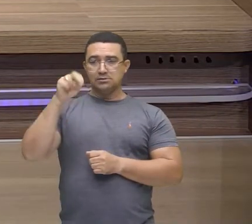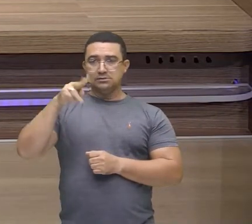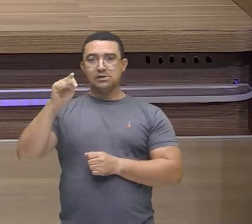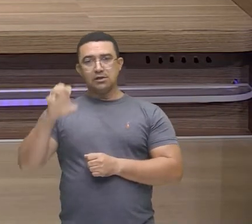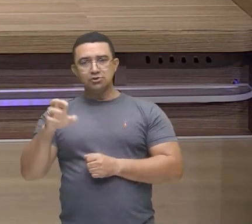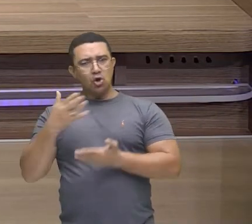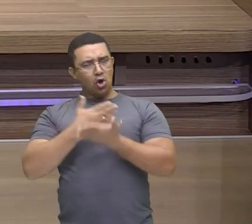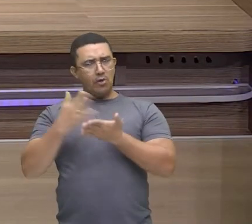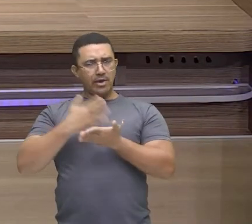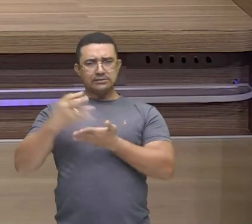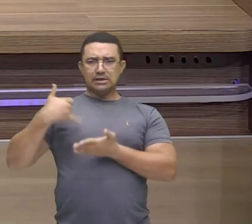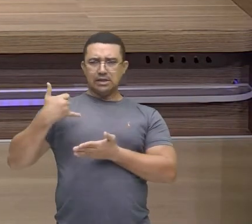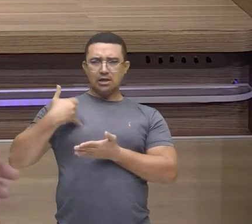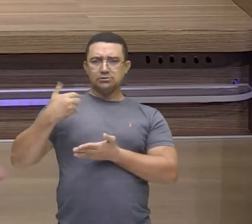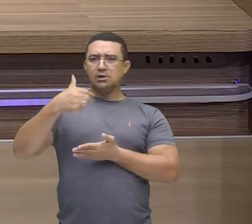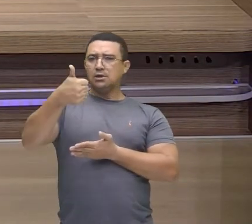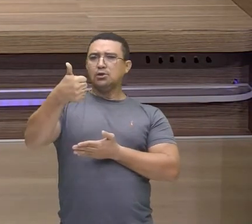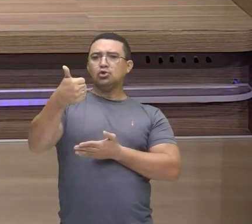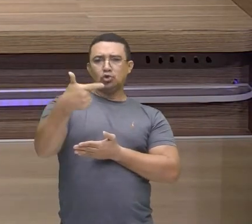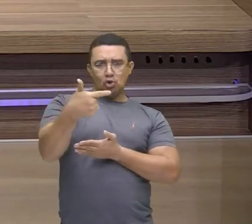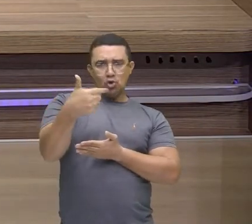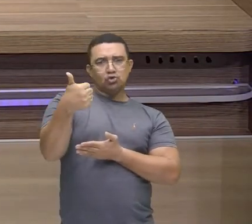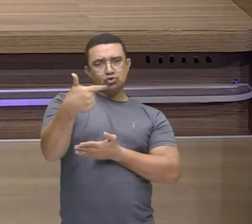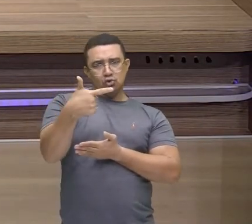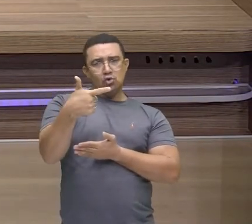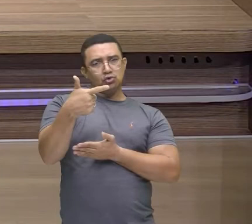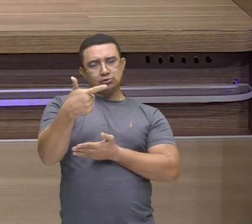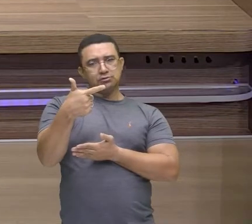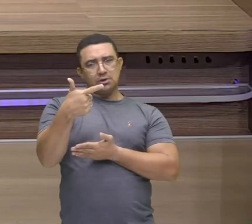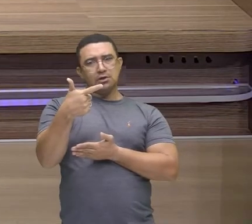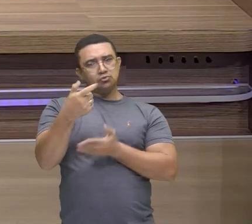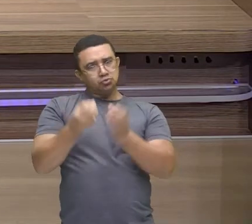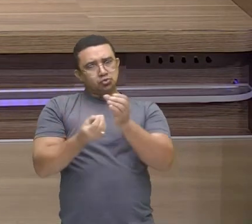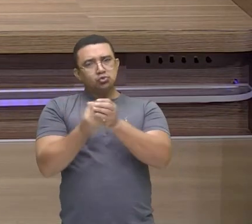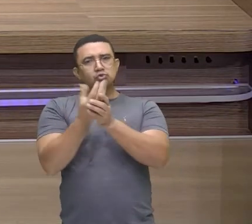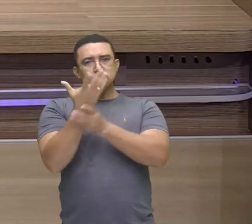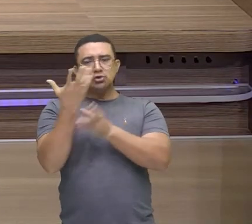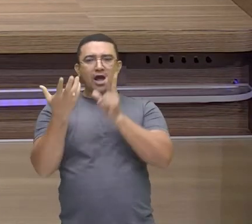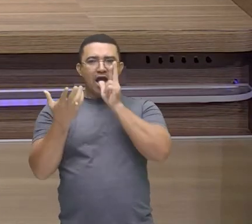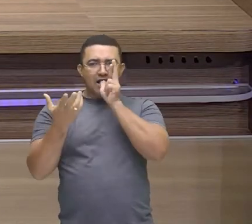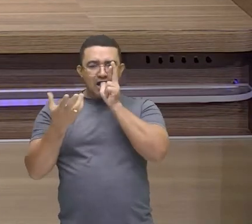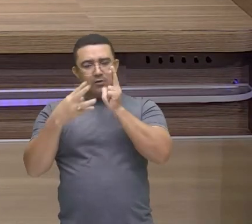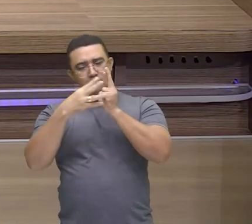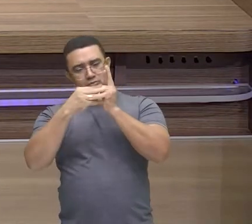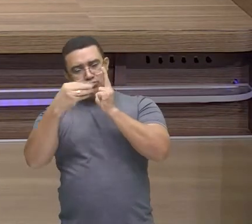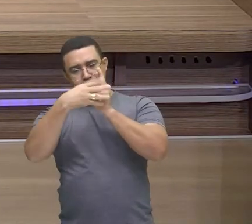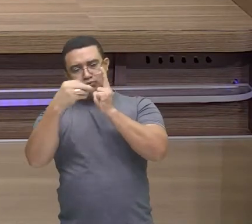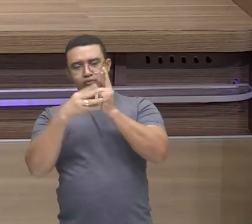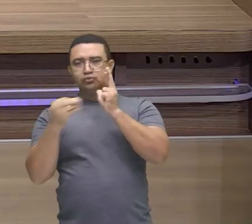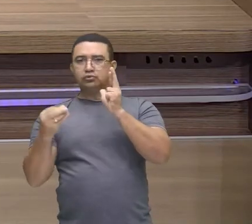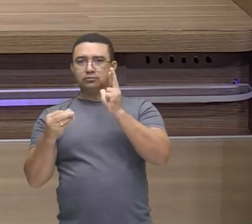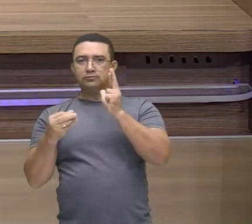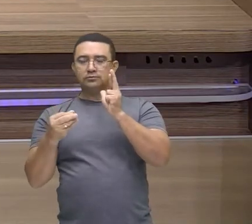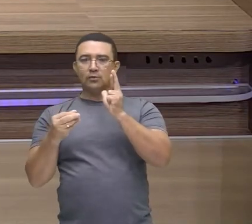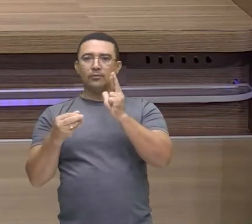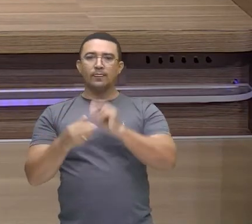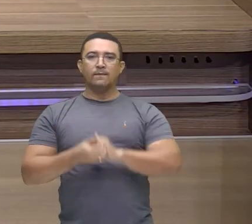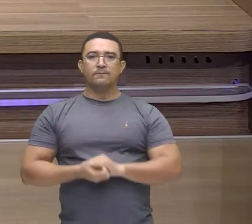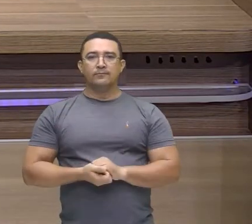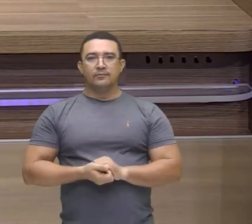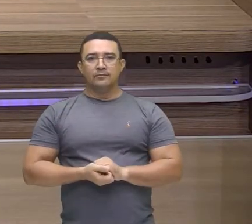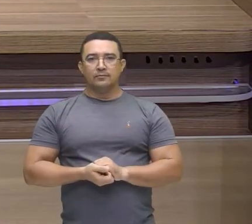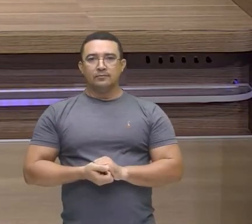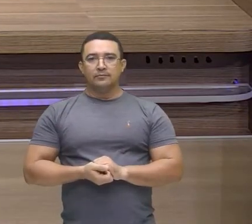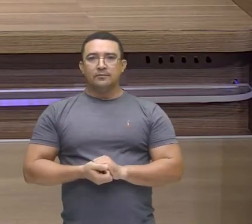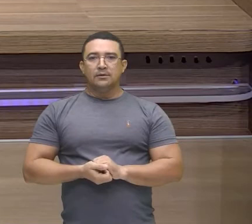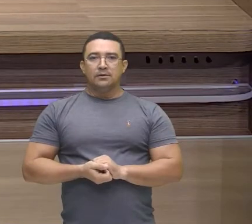12 anos. Né? Então, a criança ela vem a 10, 11, entre 11 e 12 anos, ela é o pré-púbere, ela está entrando nessa